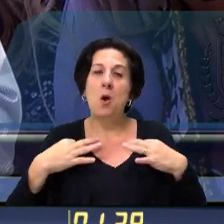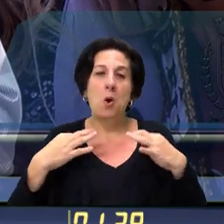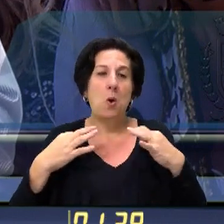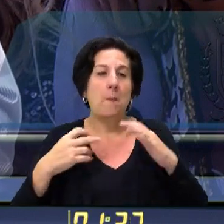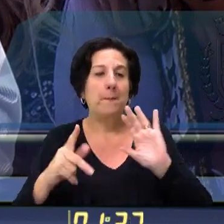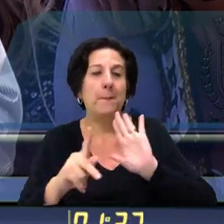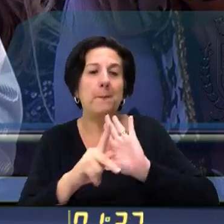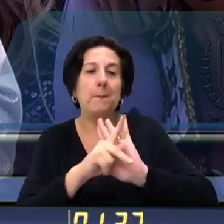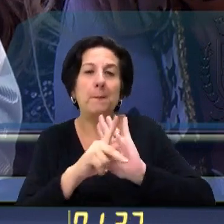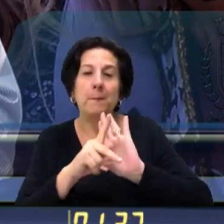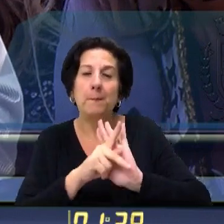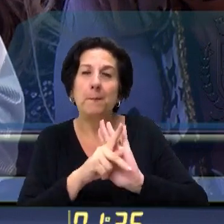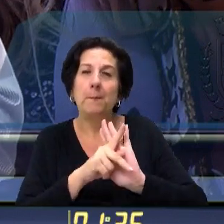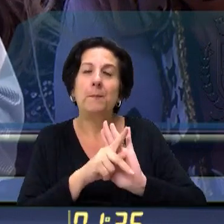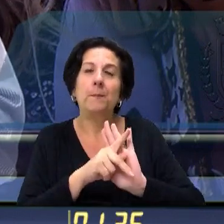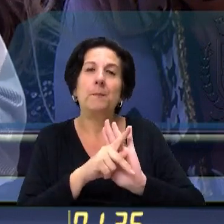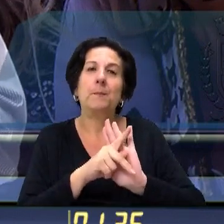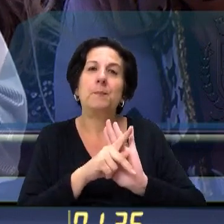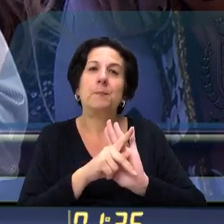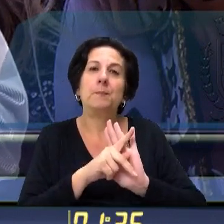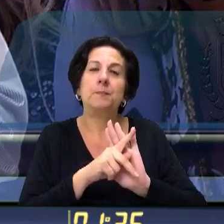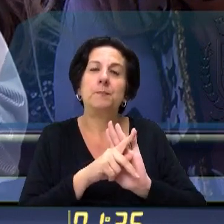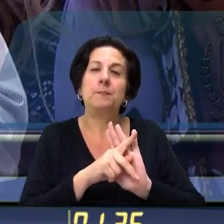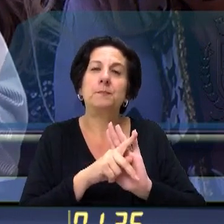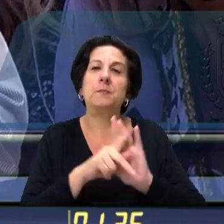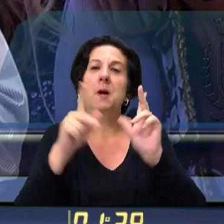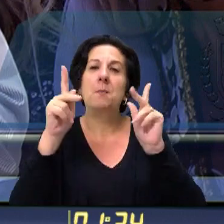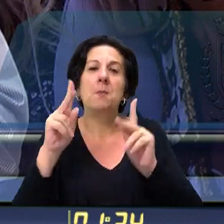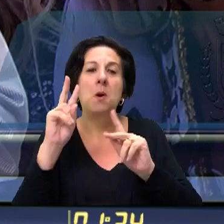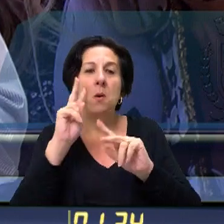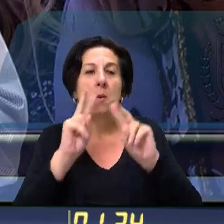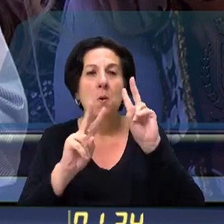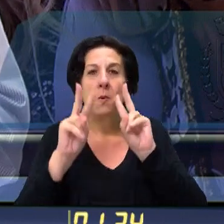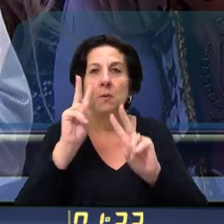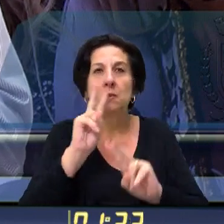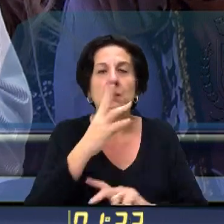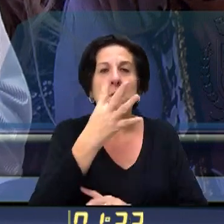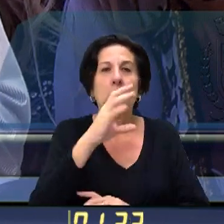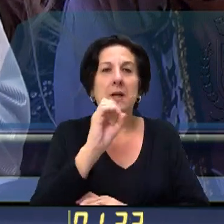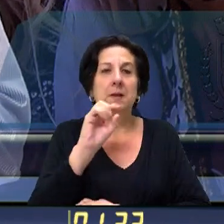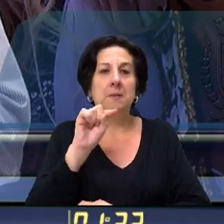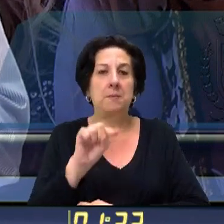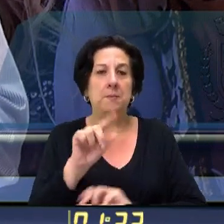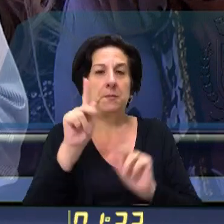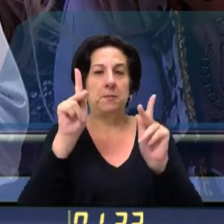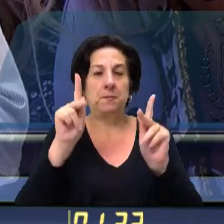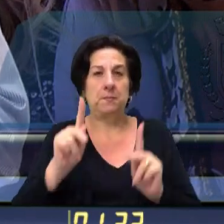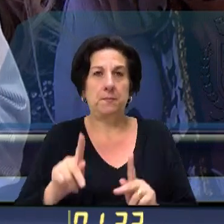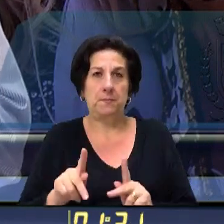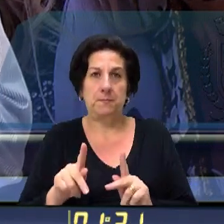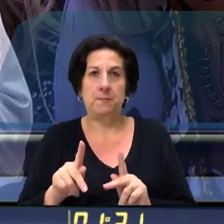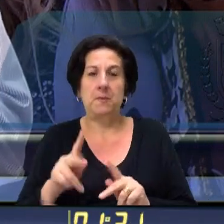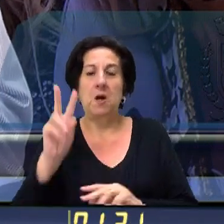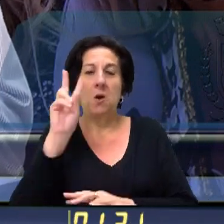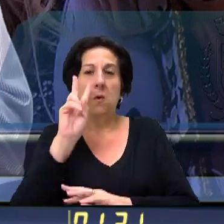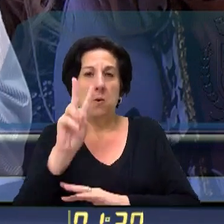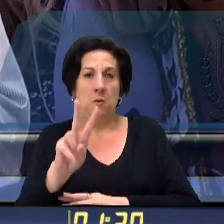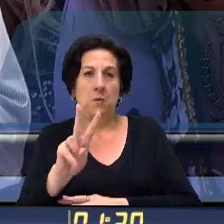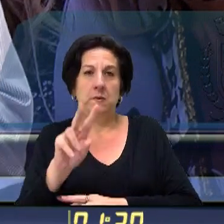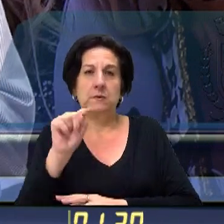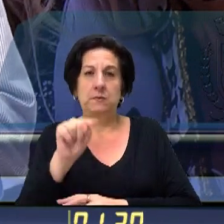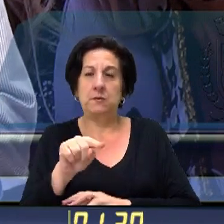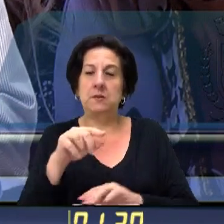caracterizadas, desfilando e com um público superior a 40 mil pessoas, prestigiando